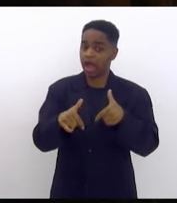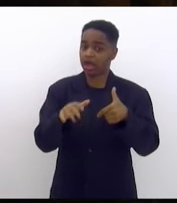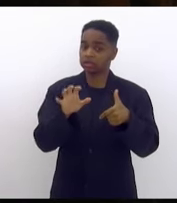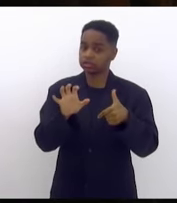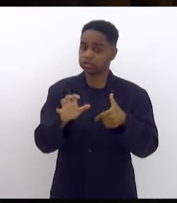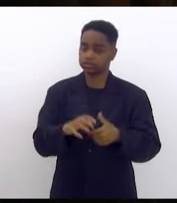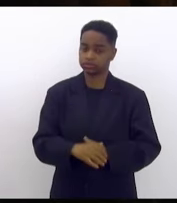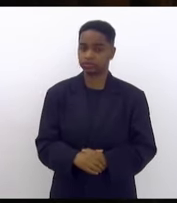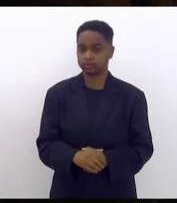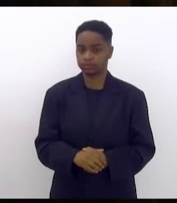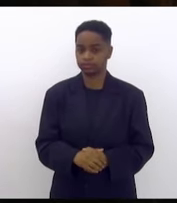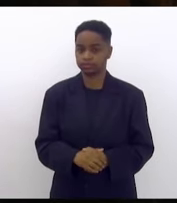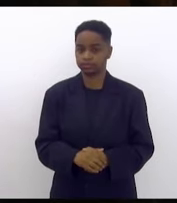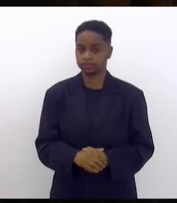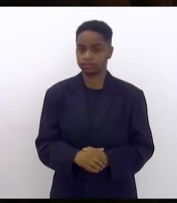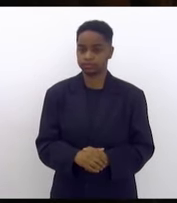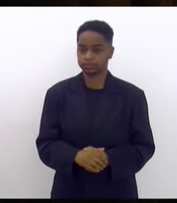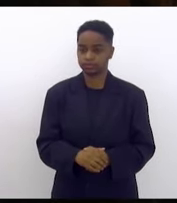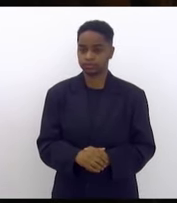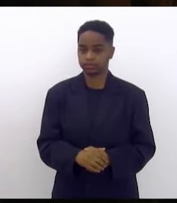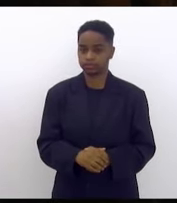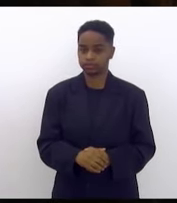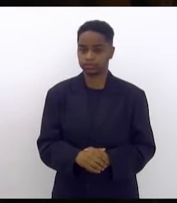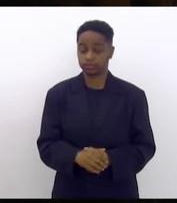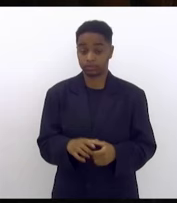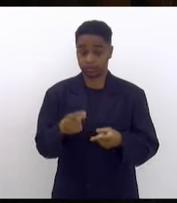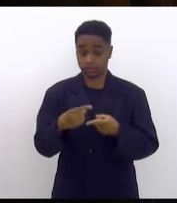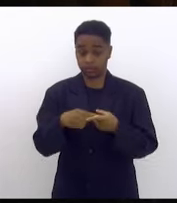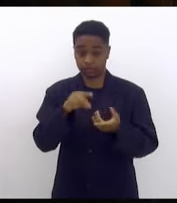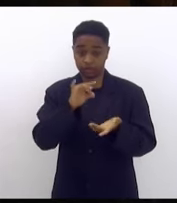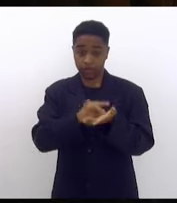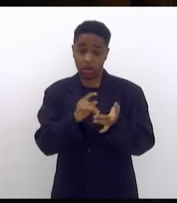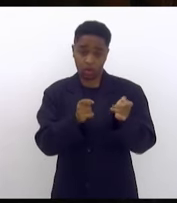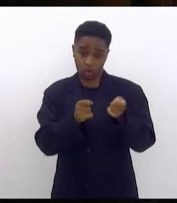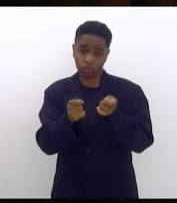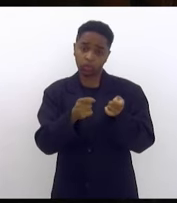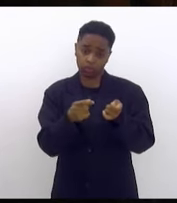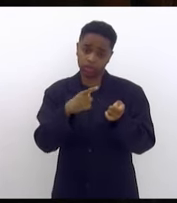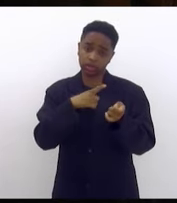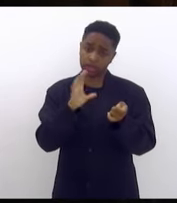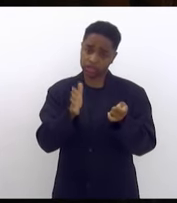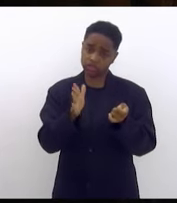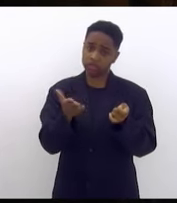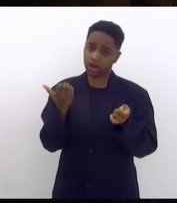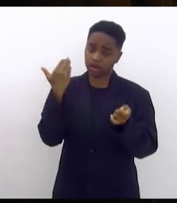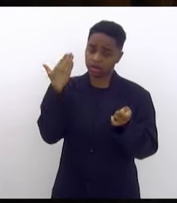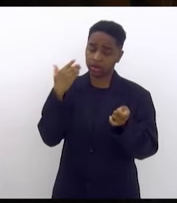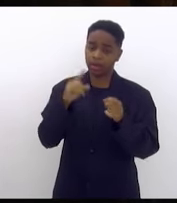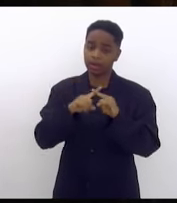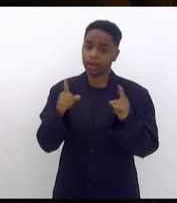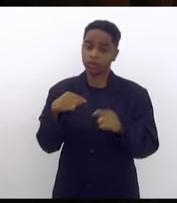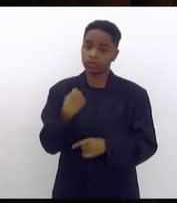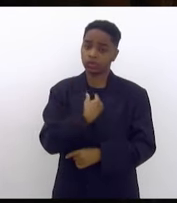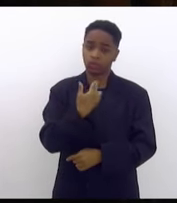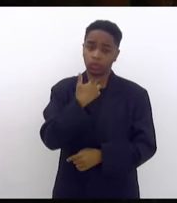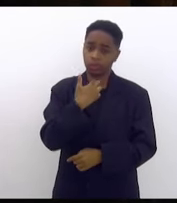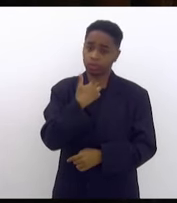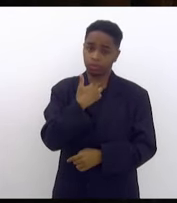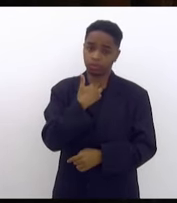ato. Porque o controle já existia. Não podemos